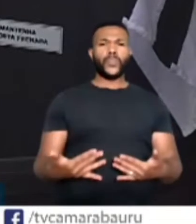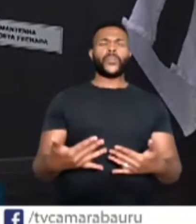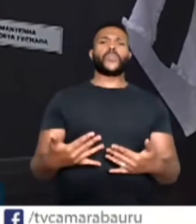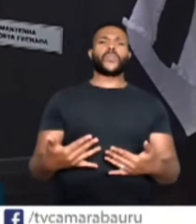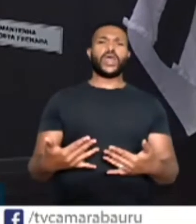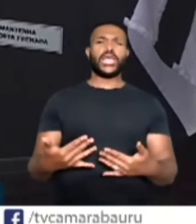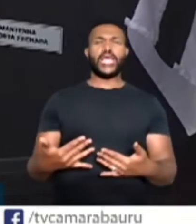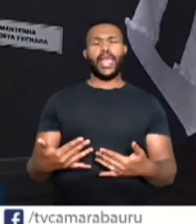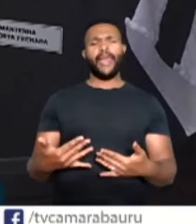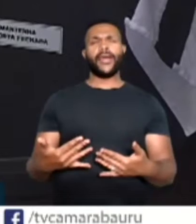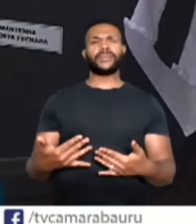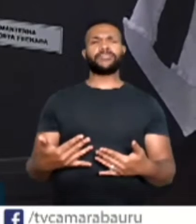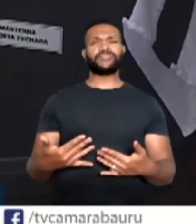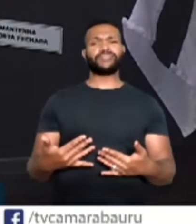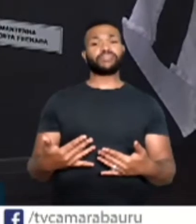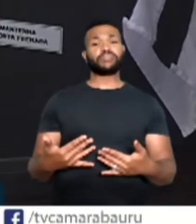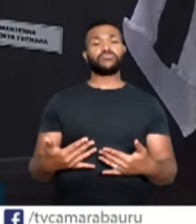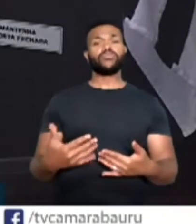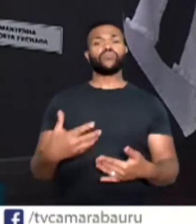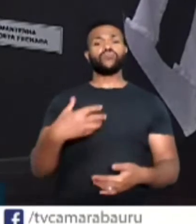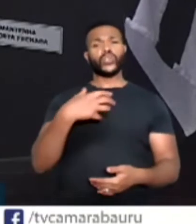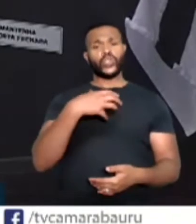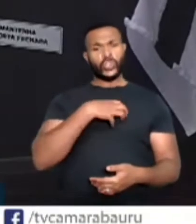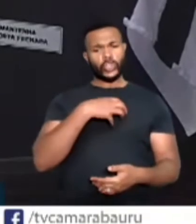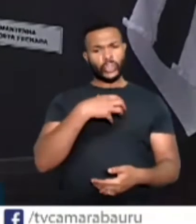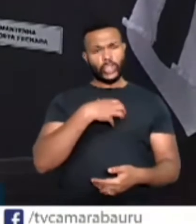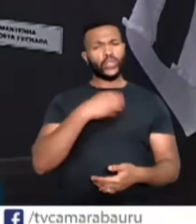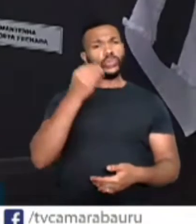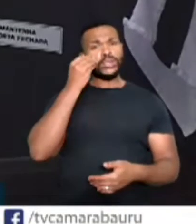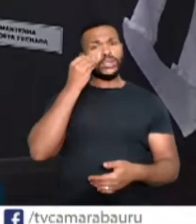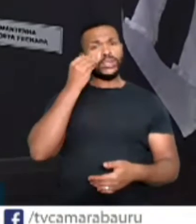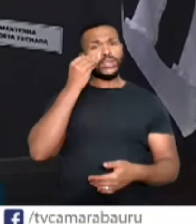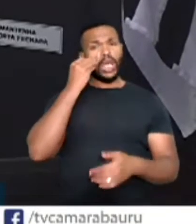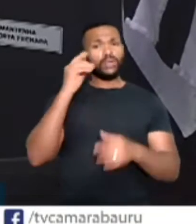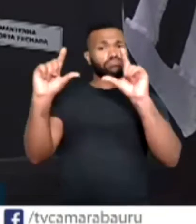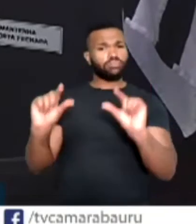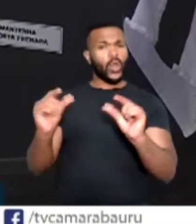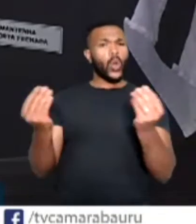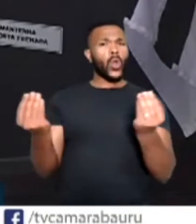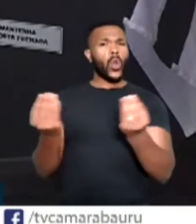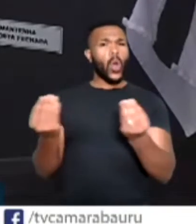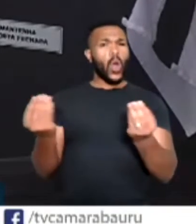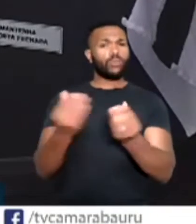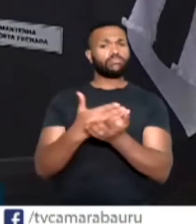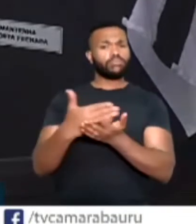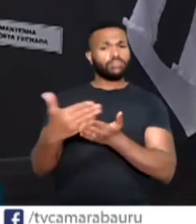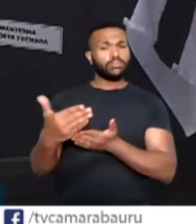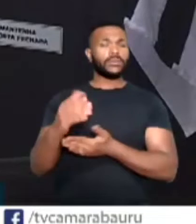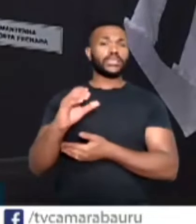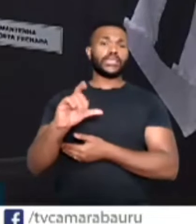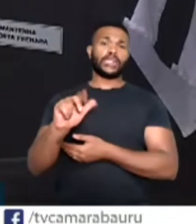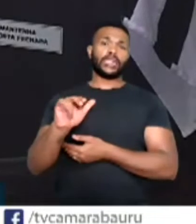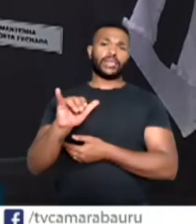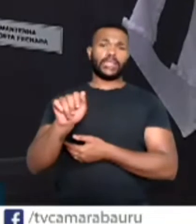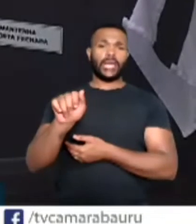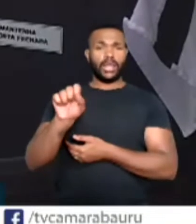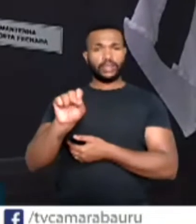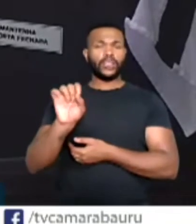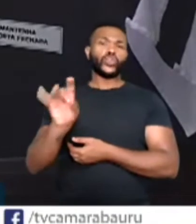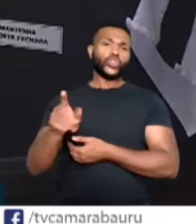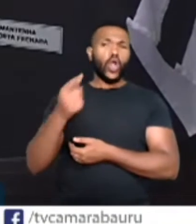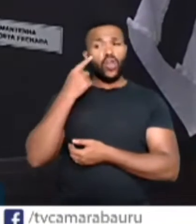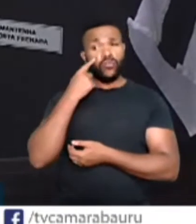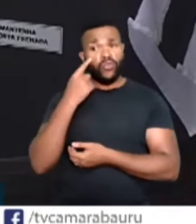possíveis atitudes para minimizar isso é a ativação do Hospital de Clínicas, que a gente só escuta dizer que vai